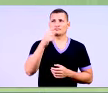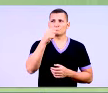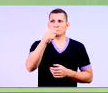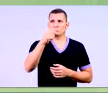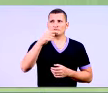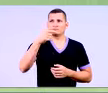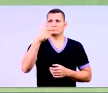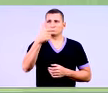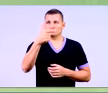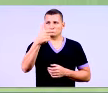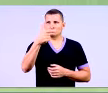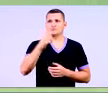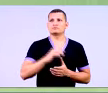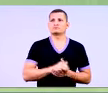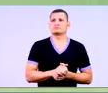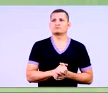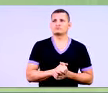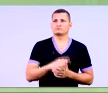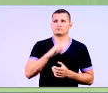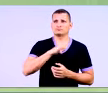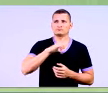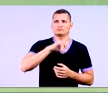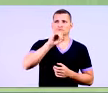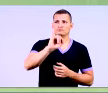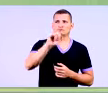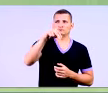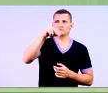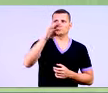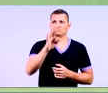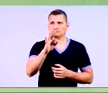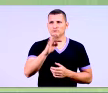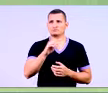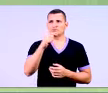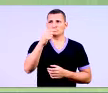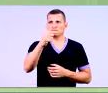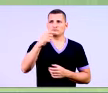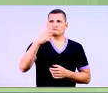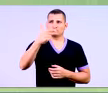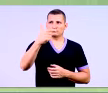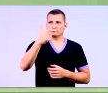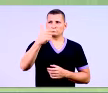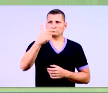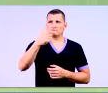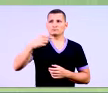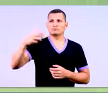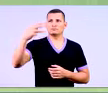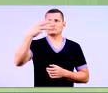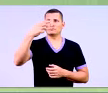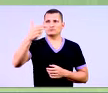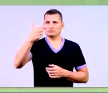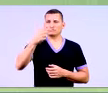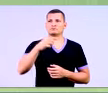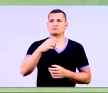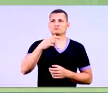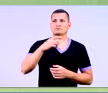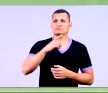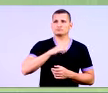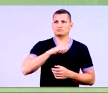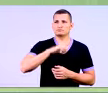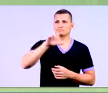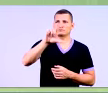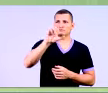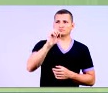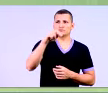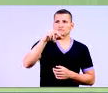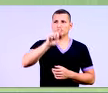eu tenho inteiro imt que é menos 2 elevado 31 e tem longe que é menos 2